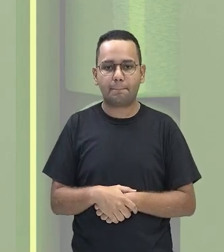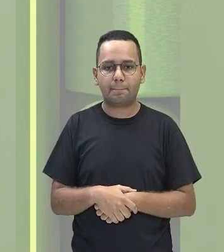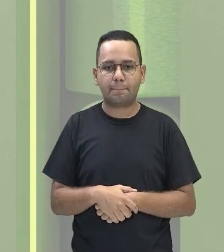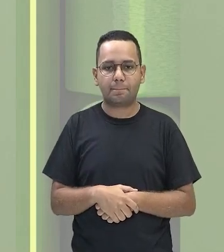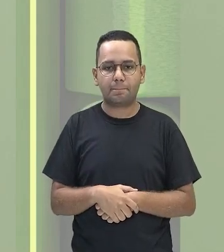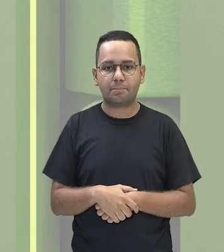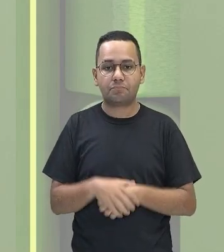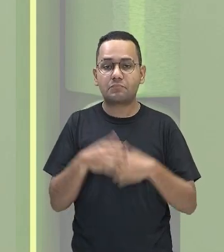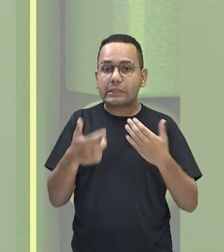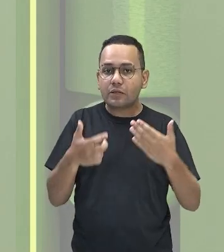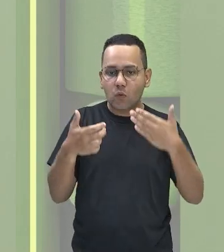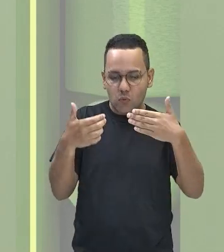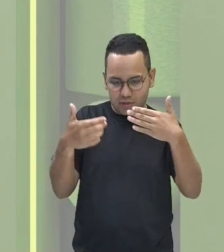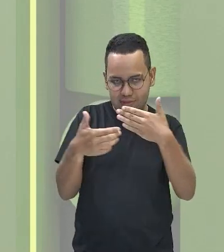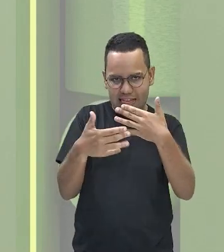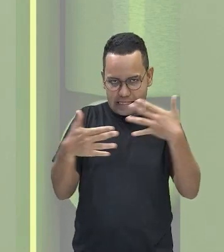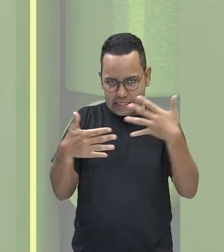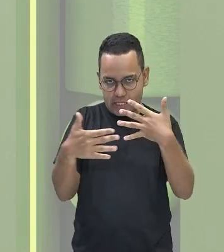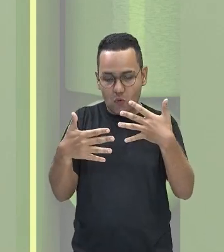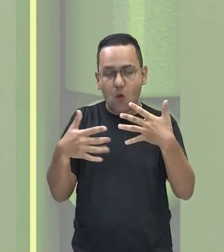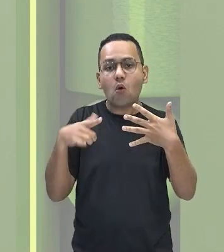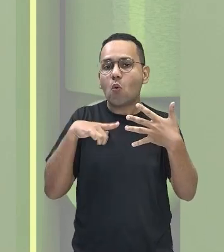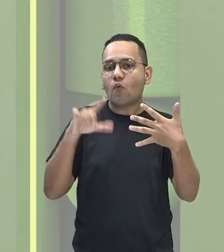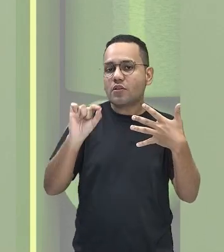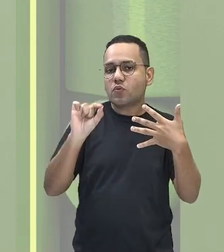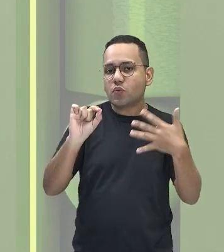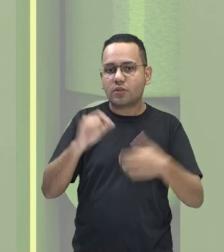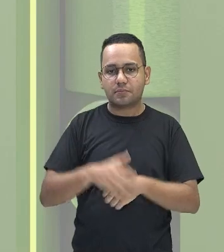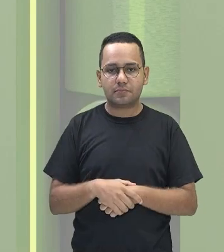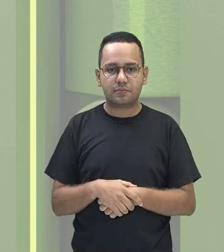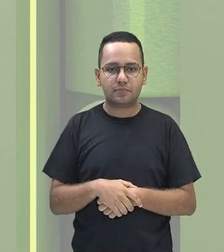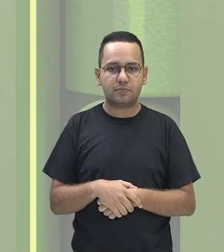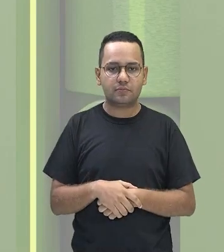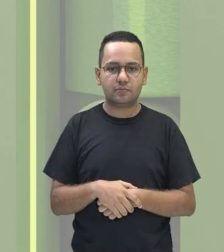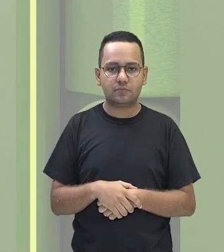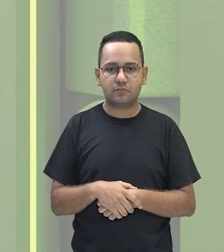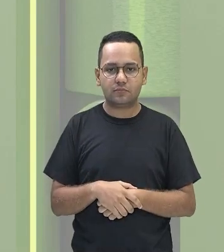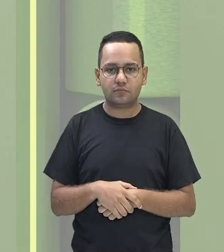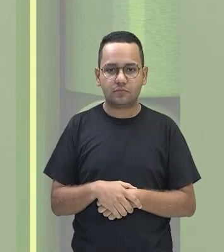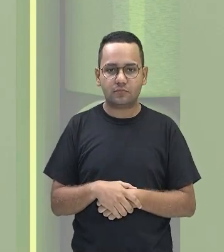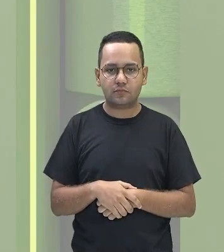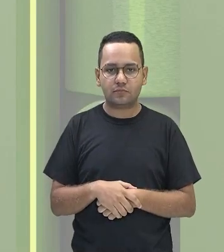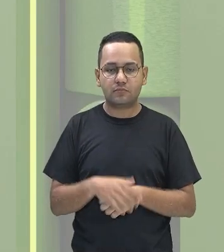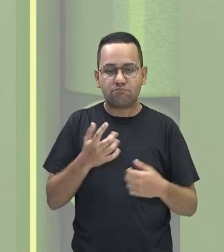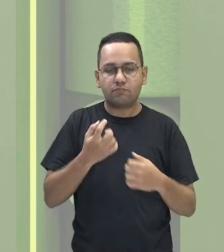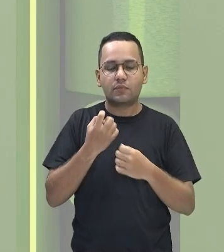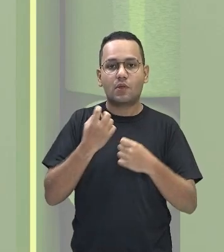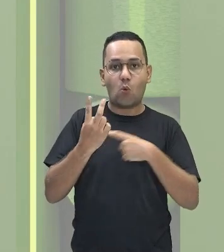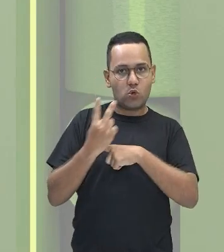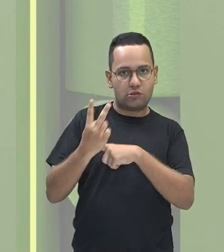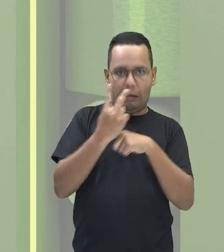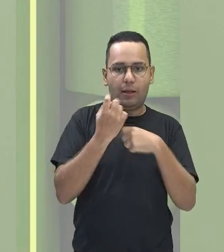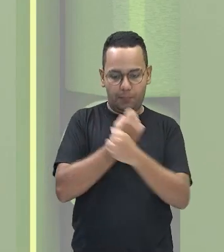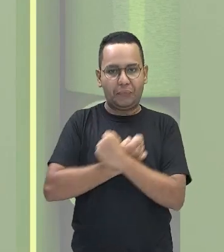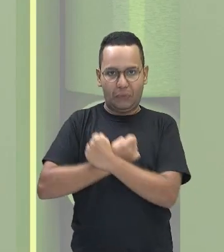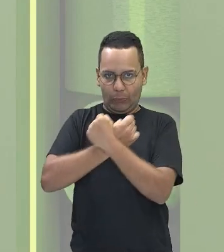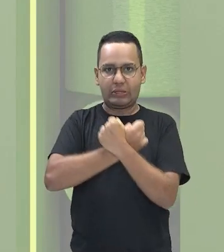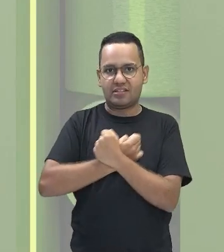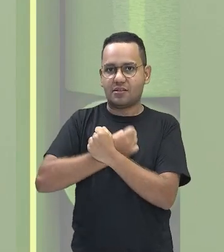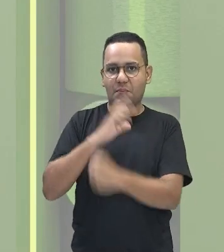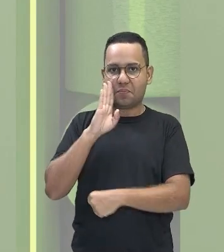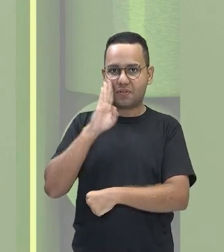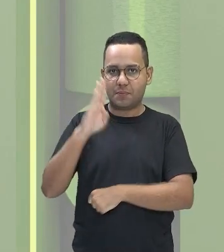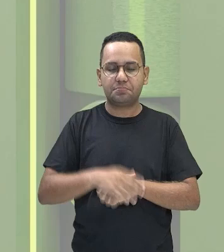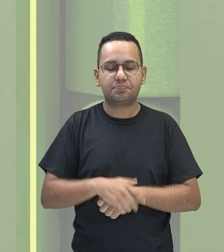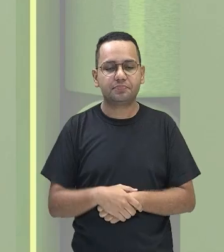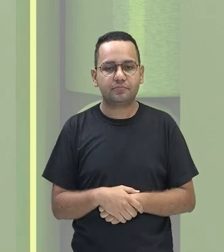vai revestir o nosso corpo e por consequência ele vai ter a função de proteção, né? Uma das principais funções dele vai ser